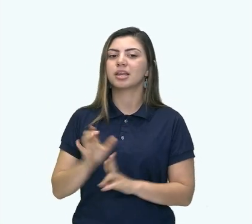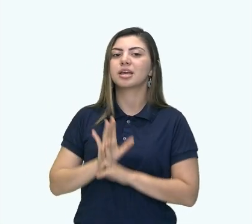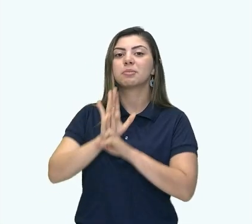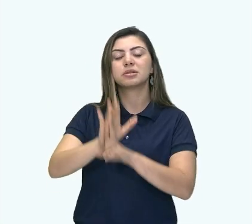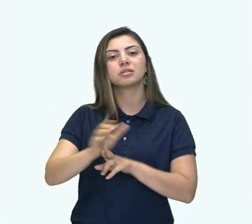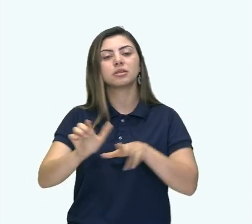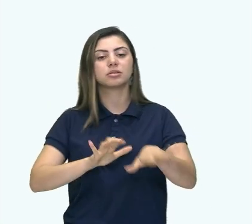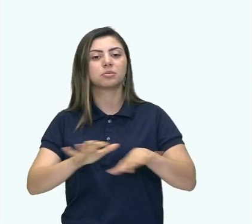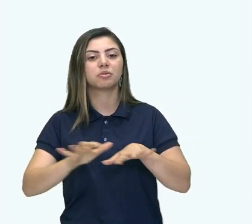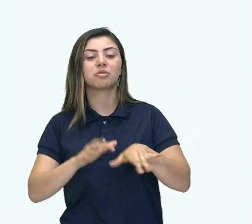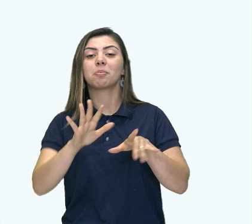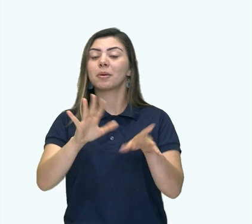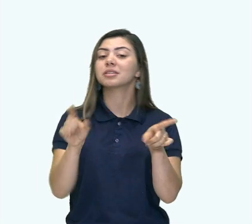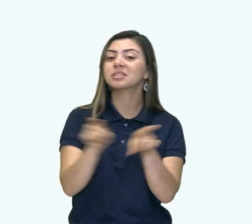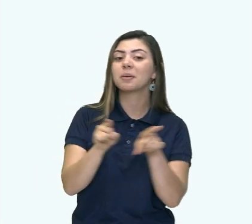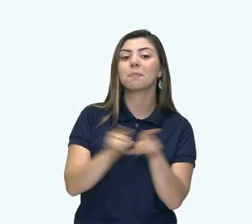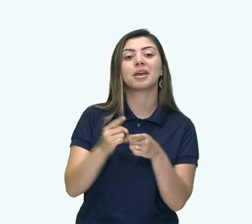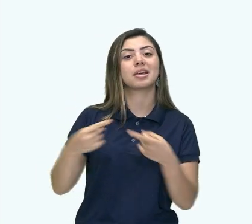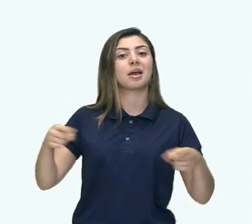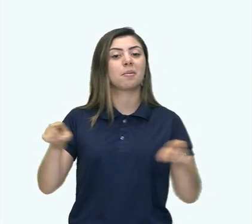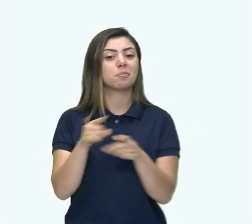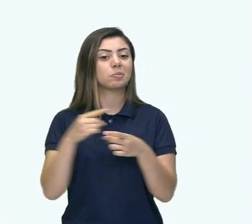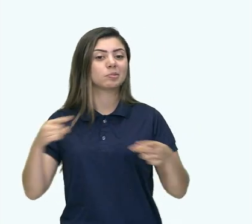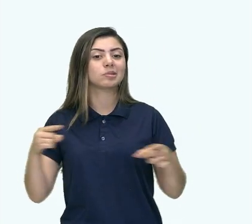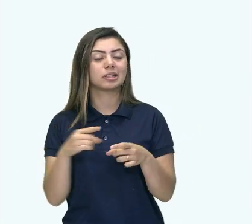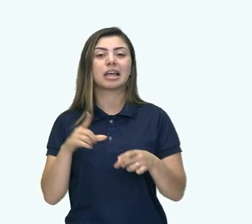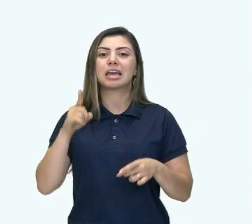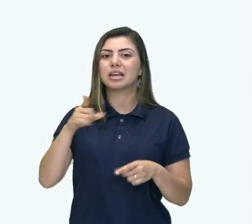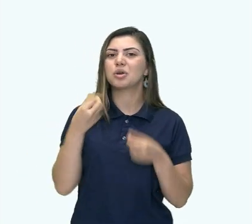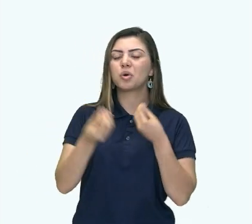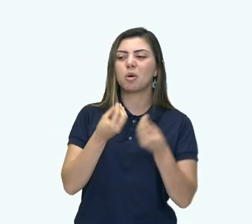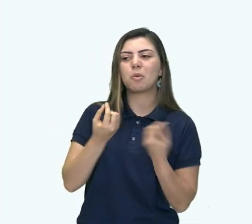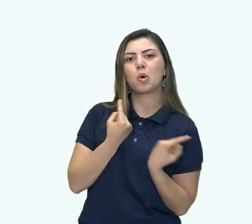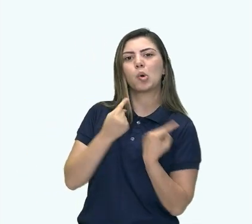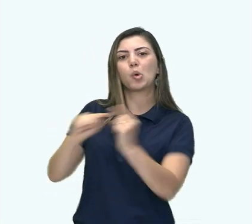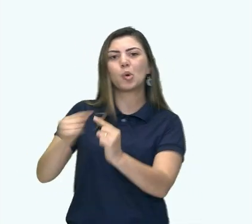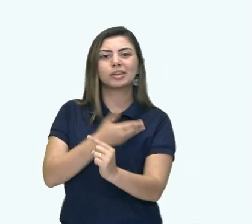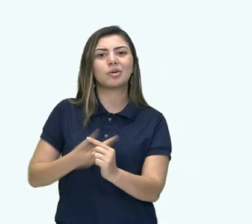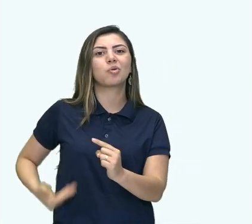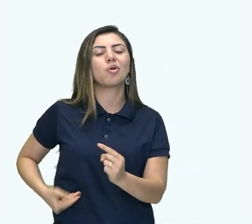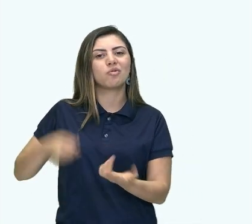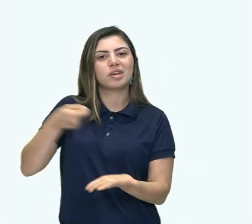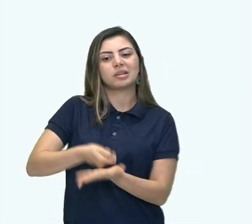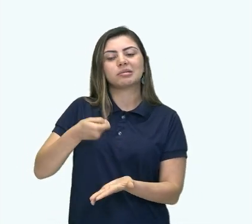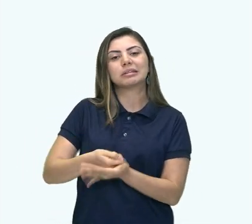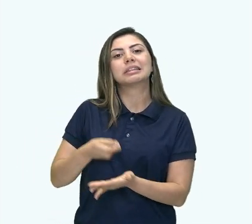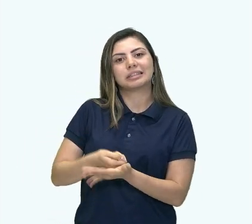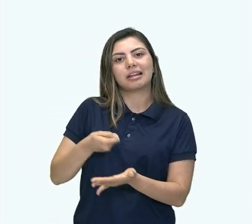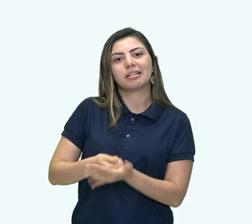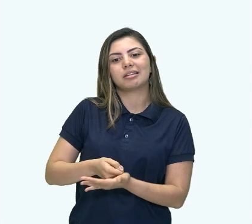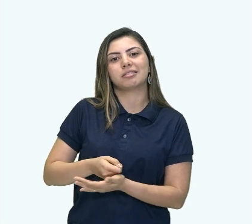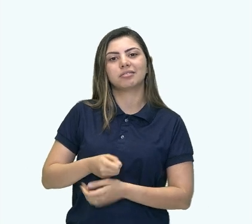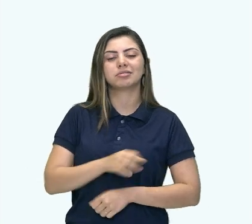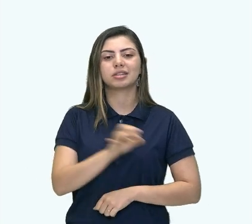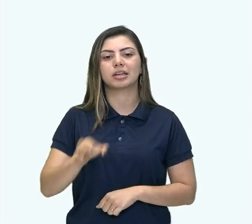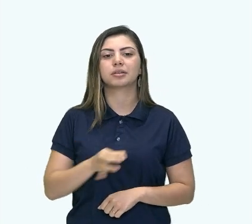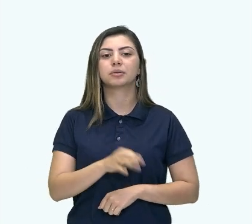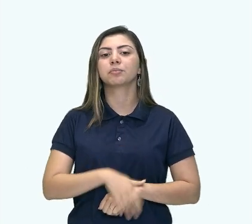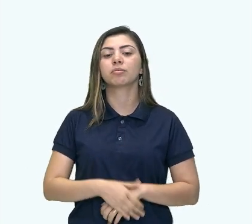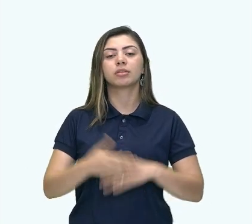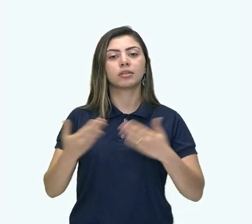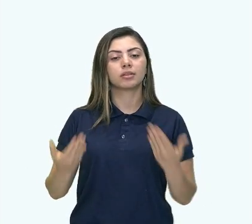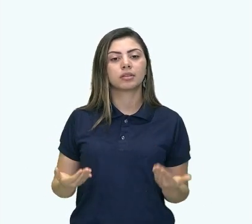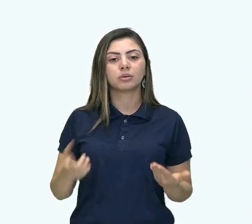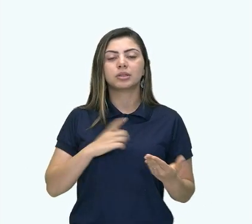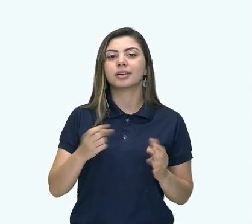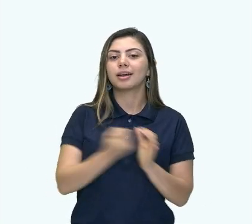É representação também de uma resistência contra o momento social político do Brasil, que é a ditadura. Então, ele vai integrar com elementos